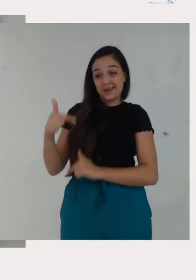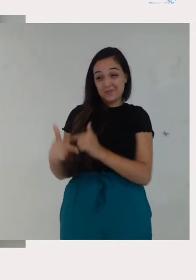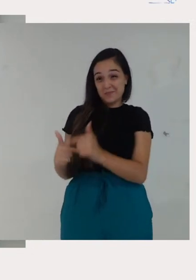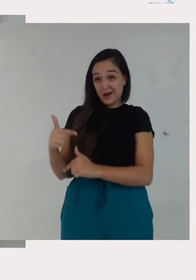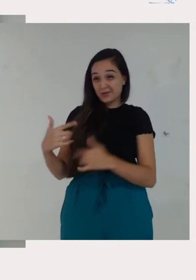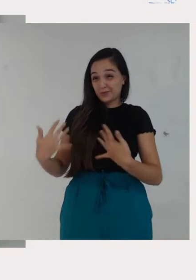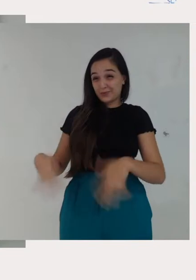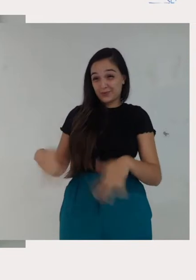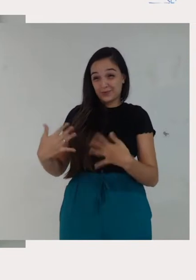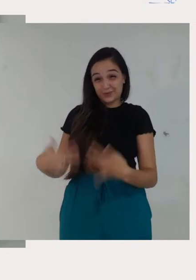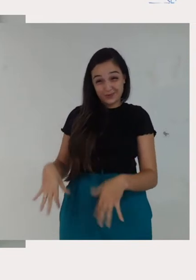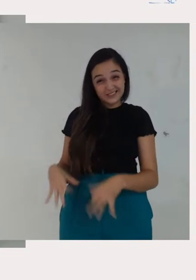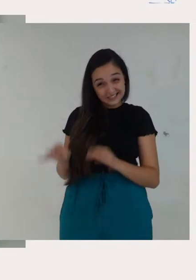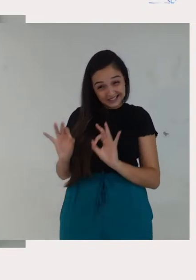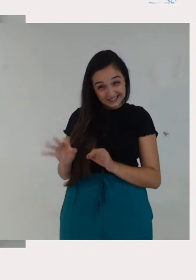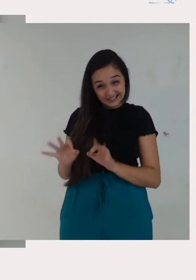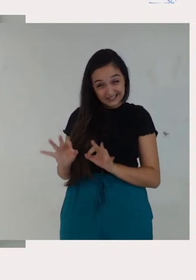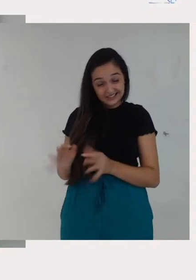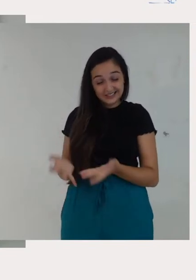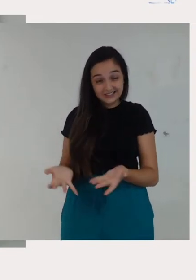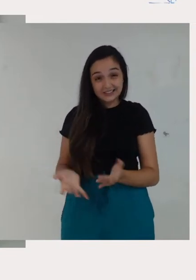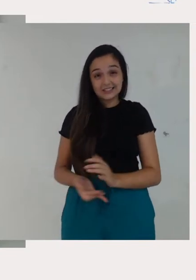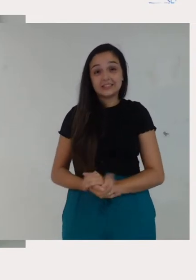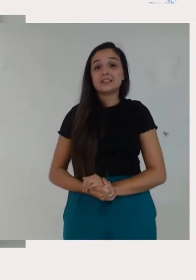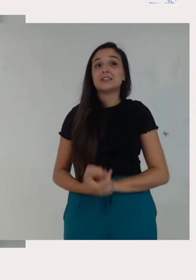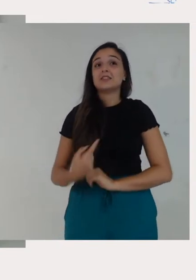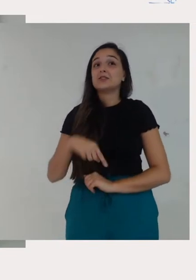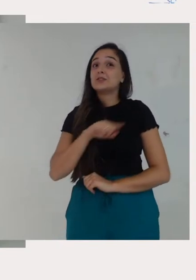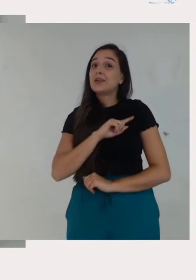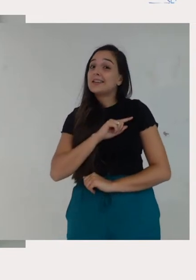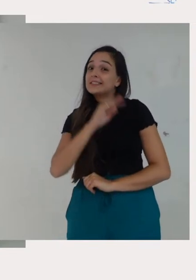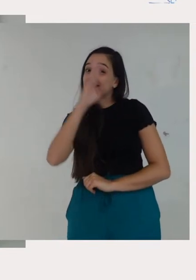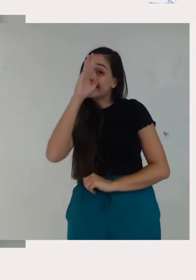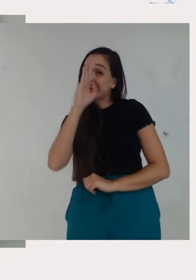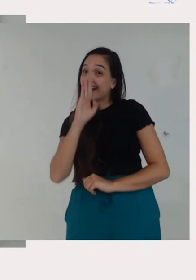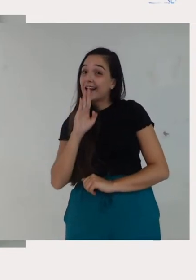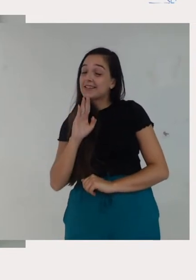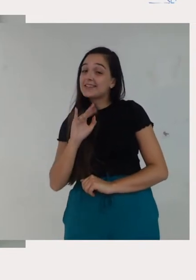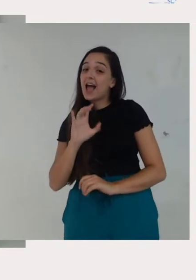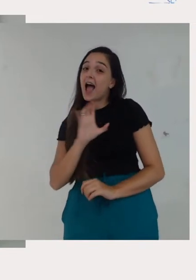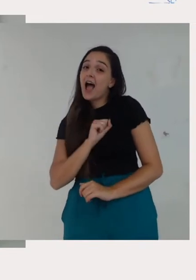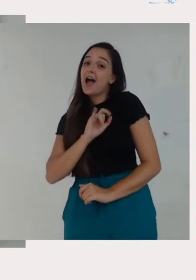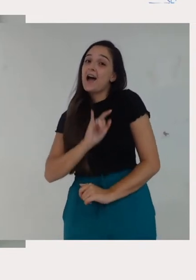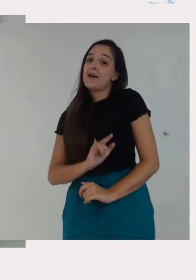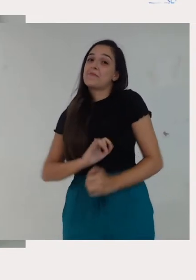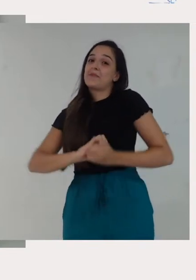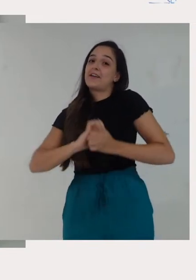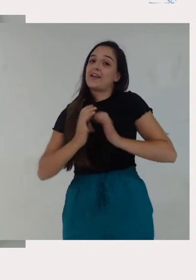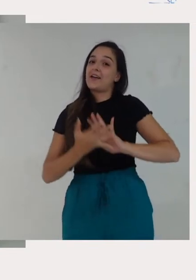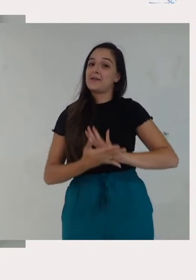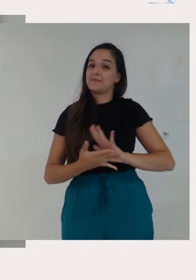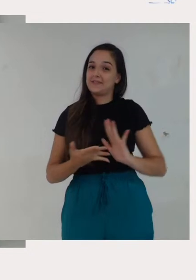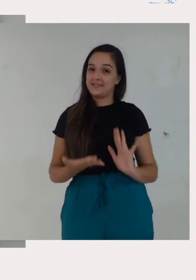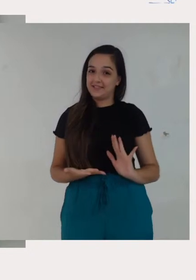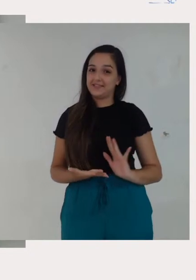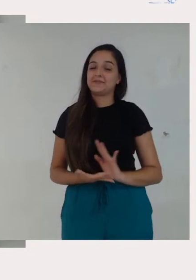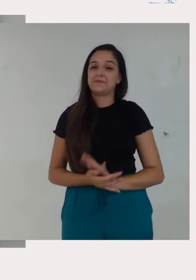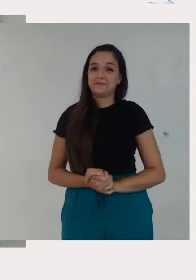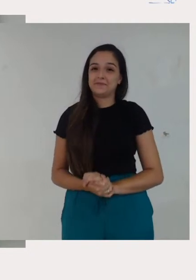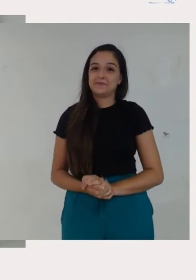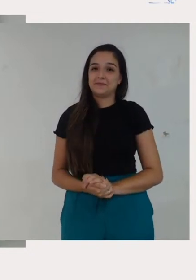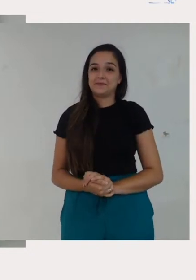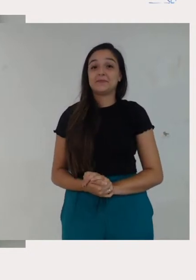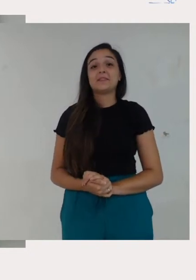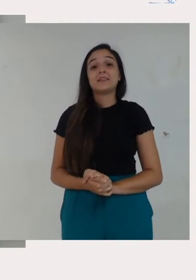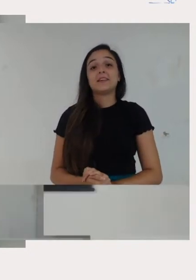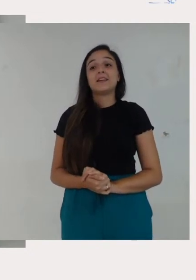né, Ingrid, que a gente faz de graça por amor à causa. E editar a